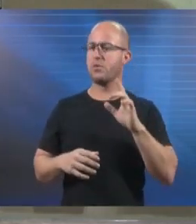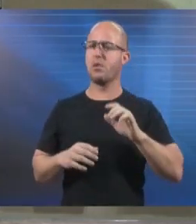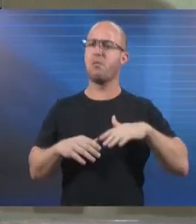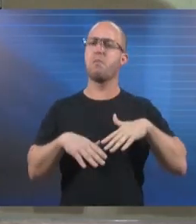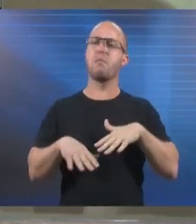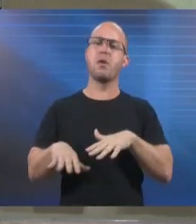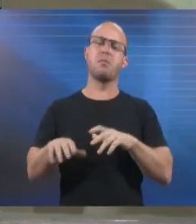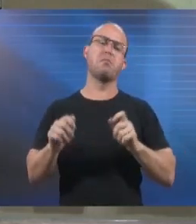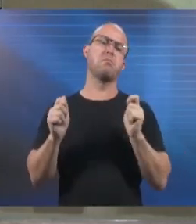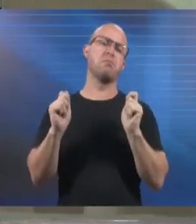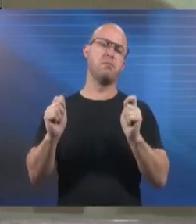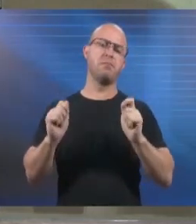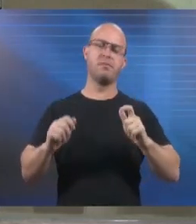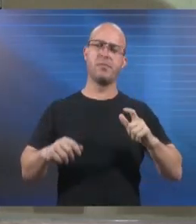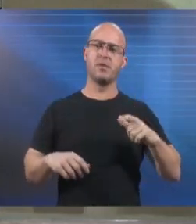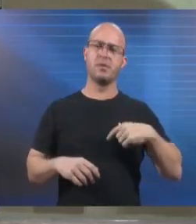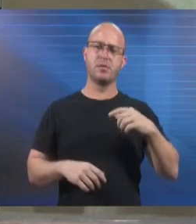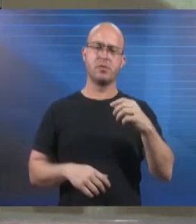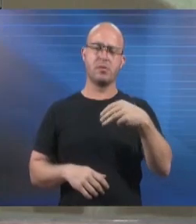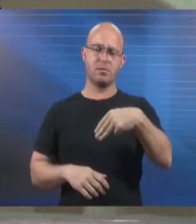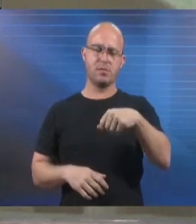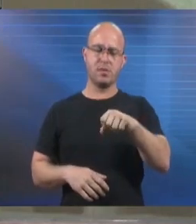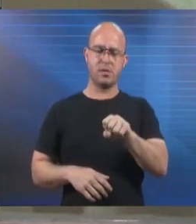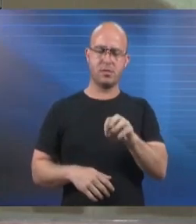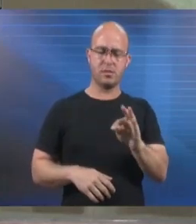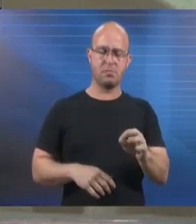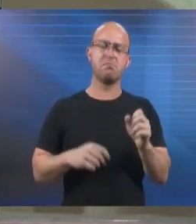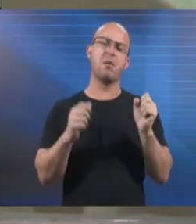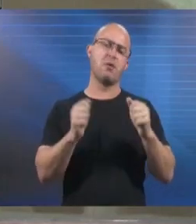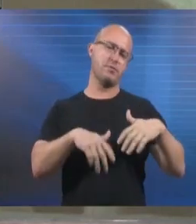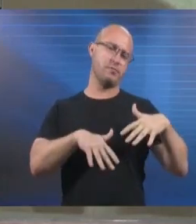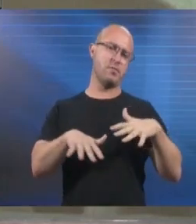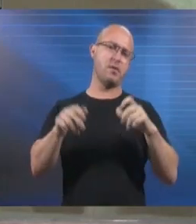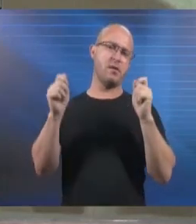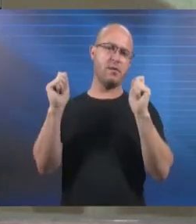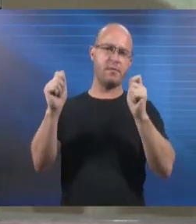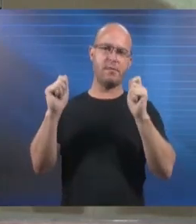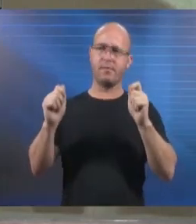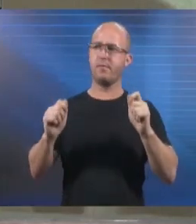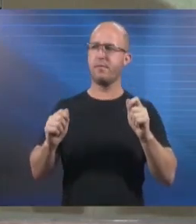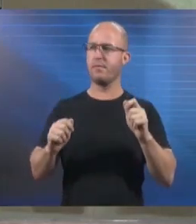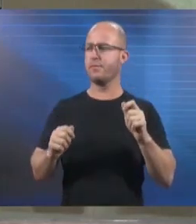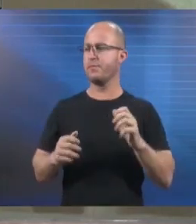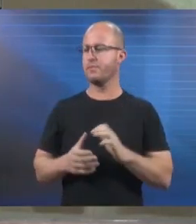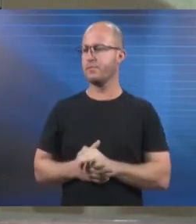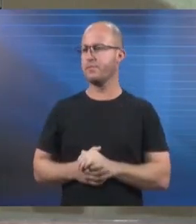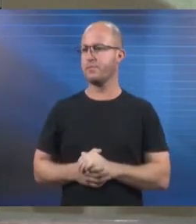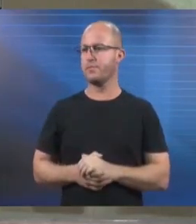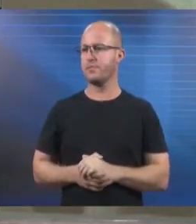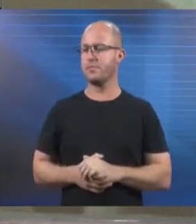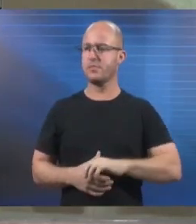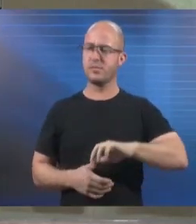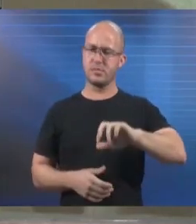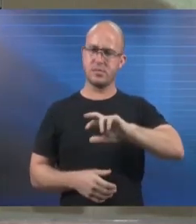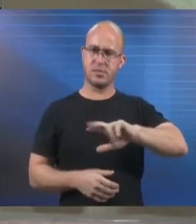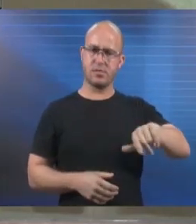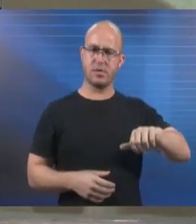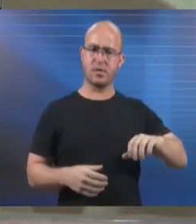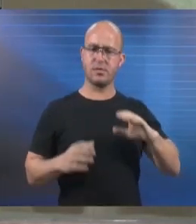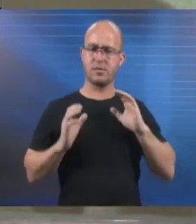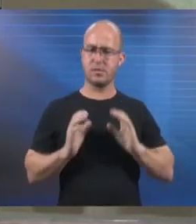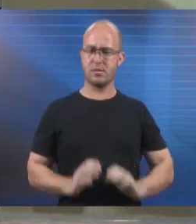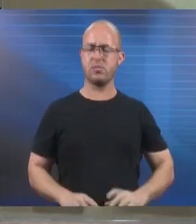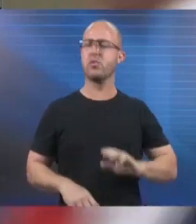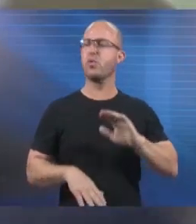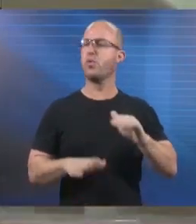se manifestar só os sem terra é que podem se manifestar não é todo cidadão tem